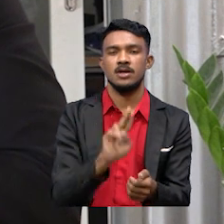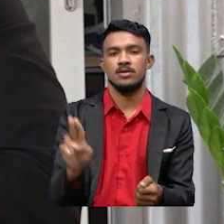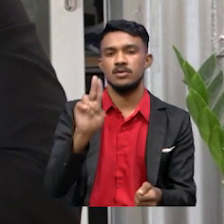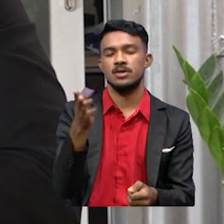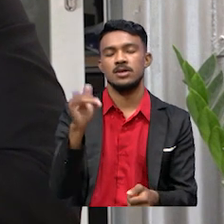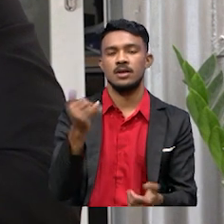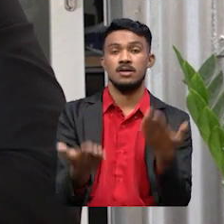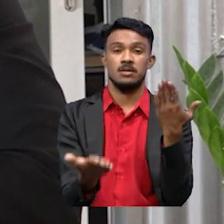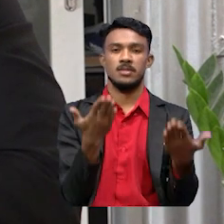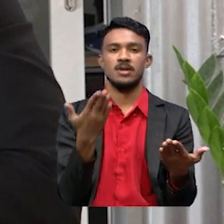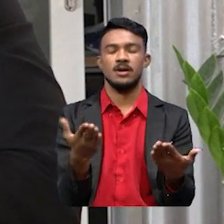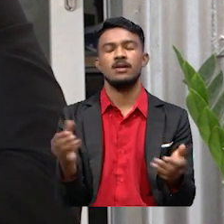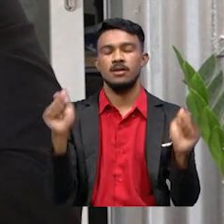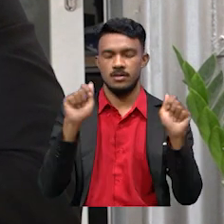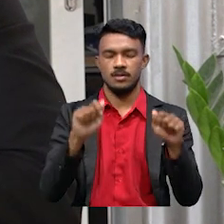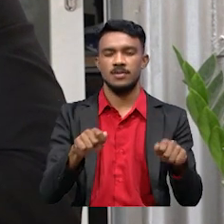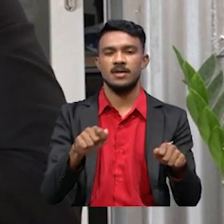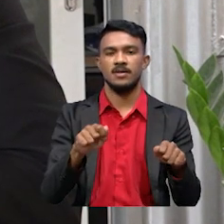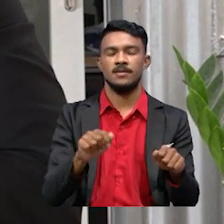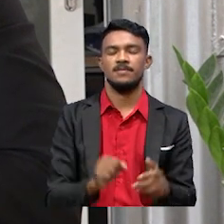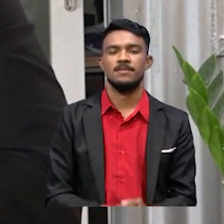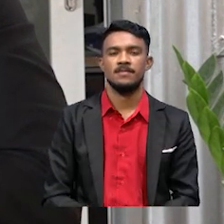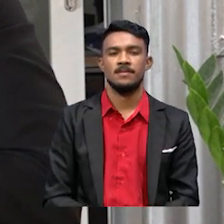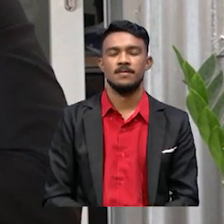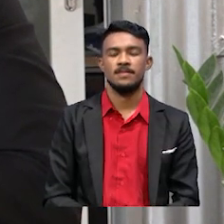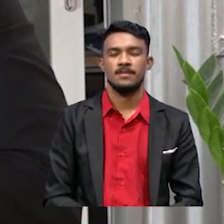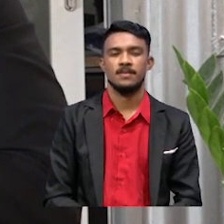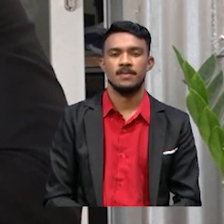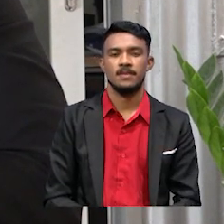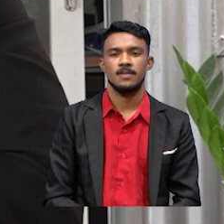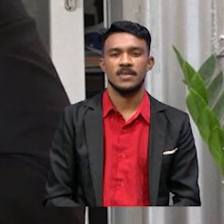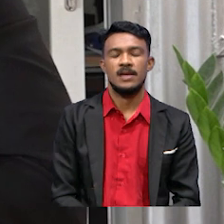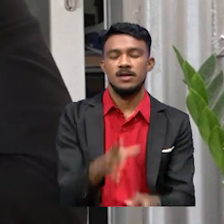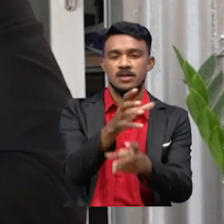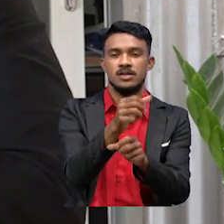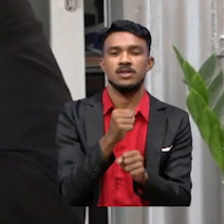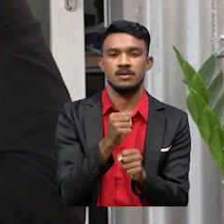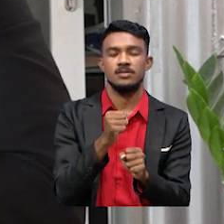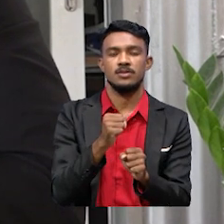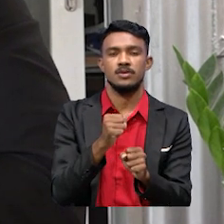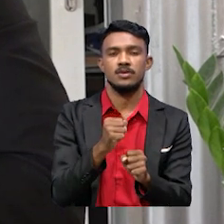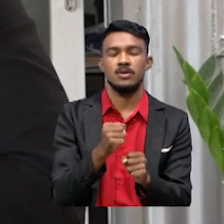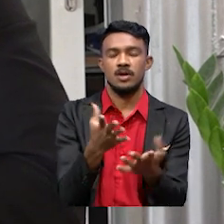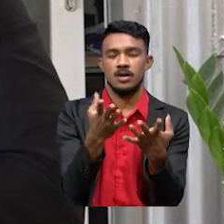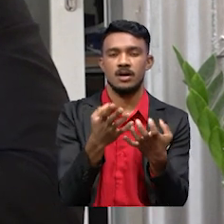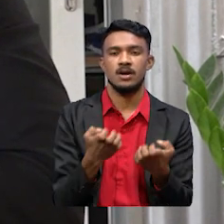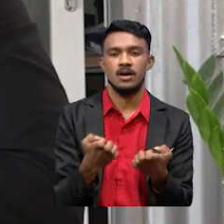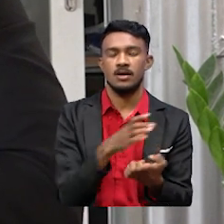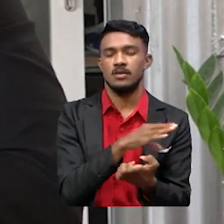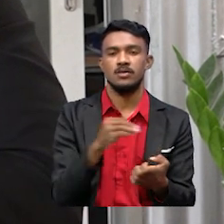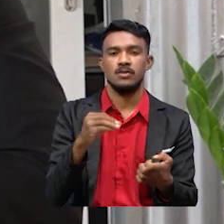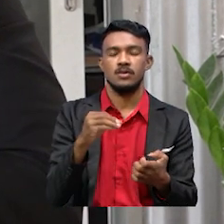liberdade ato bele a simu conteúdo acordo nenien ou pacto